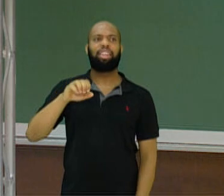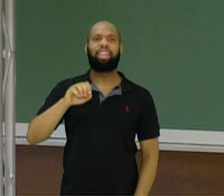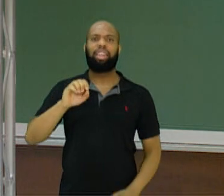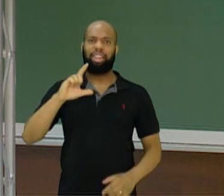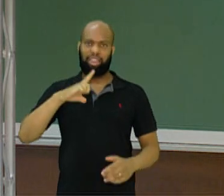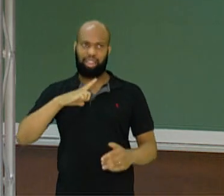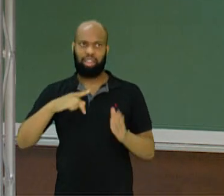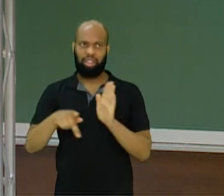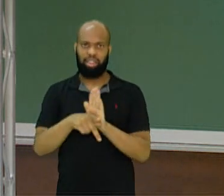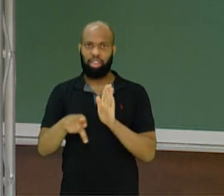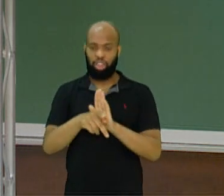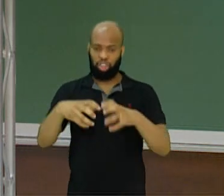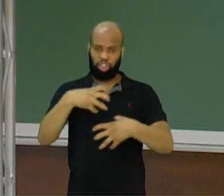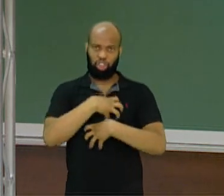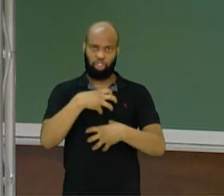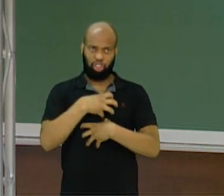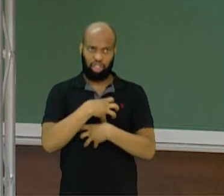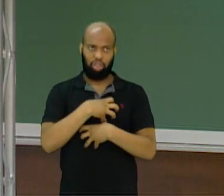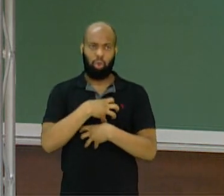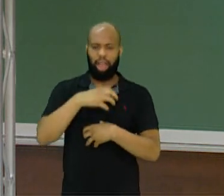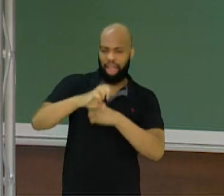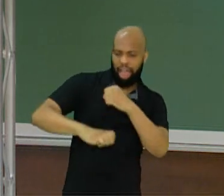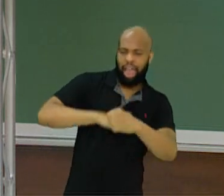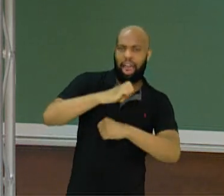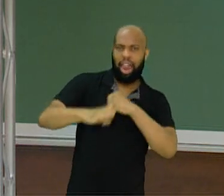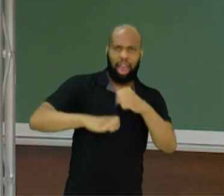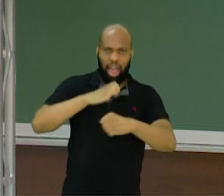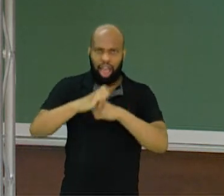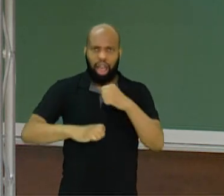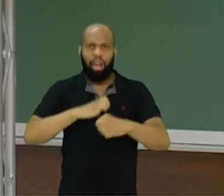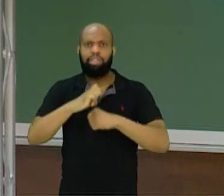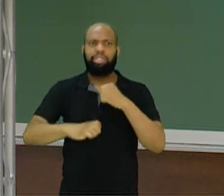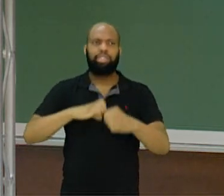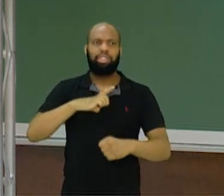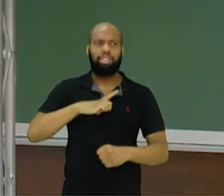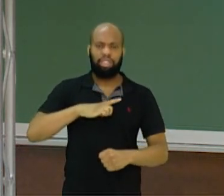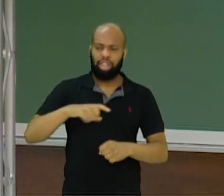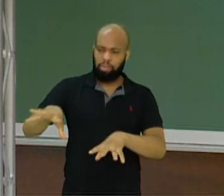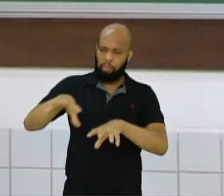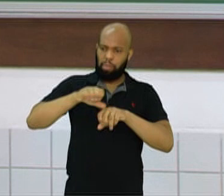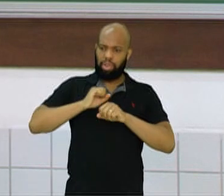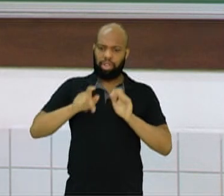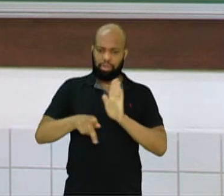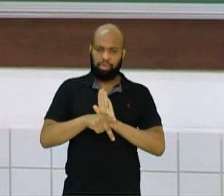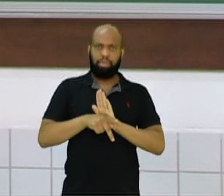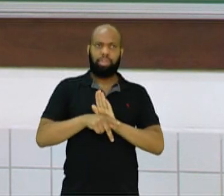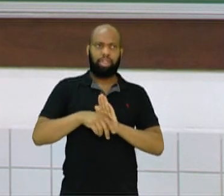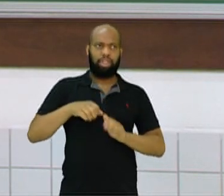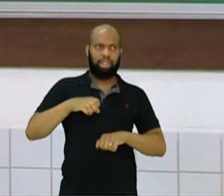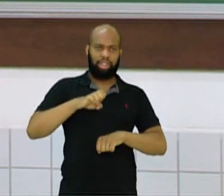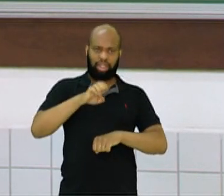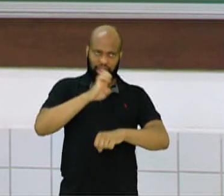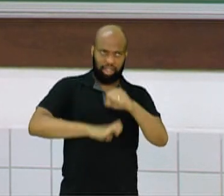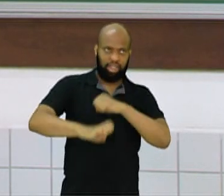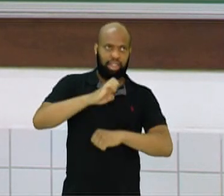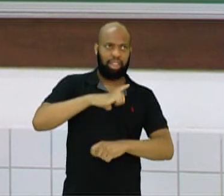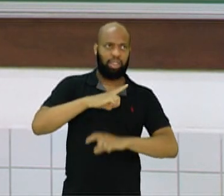Na eletronegatividade, quem atrai mais o elétron? O carbono ou o hidrogênio? Então aqui, lembra da